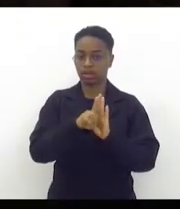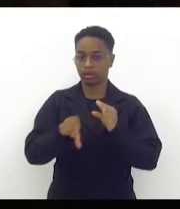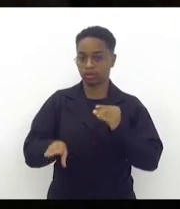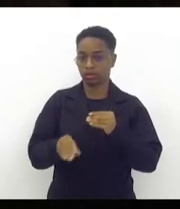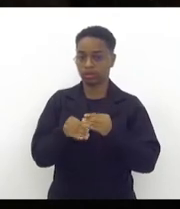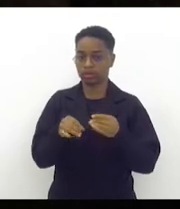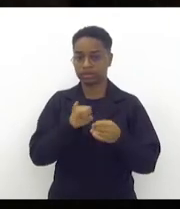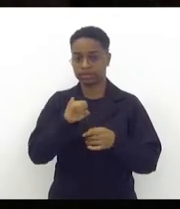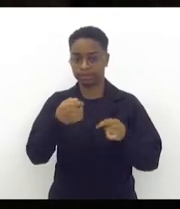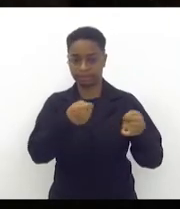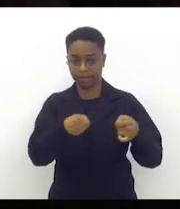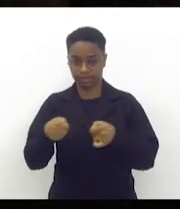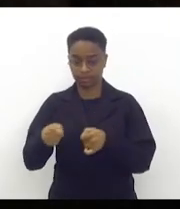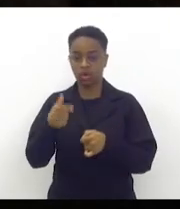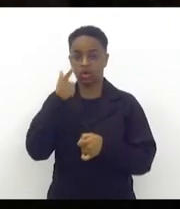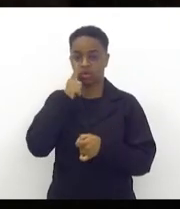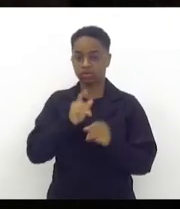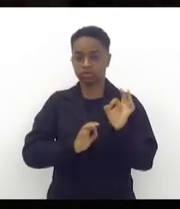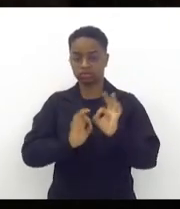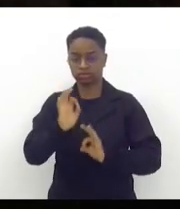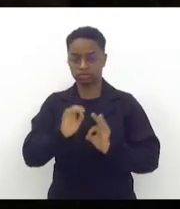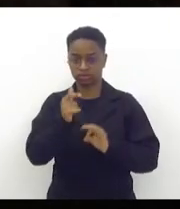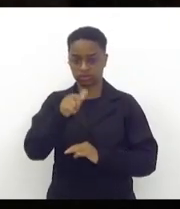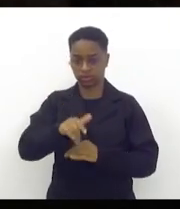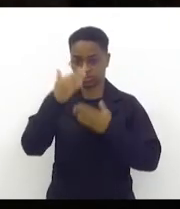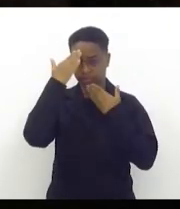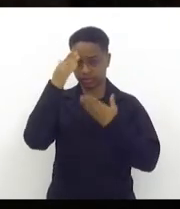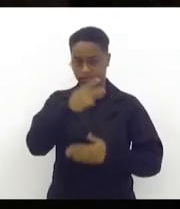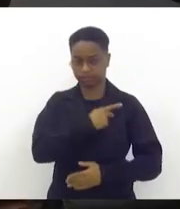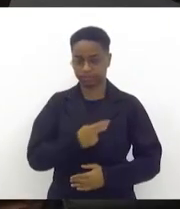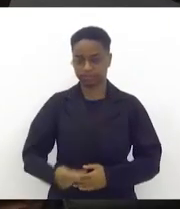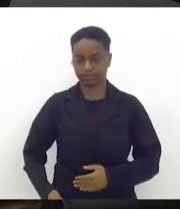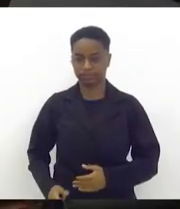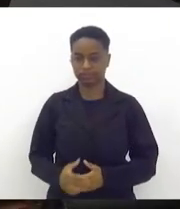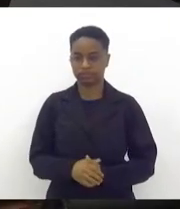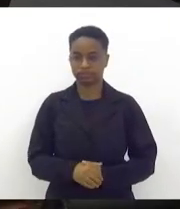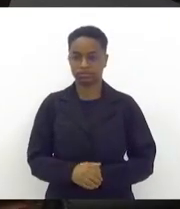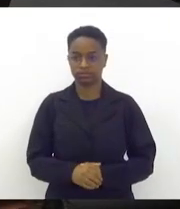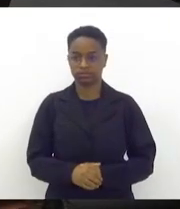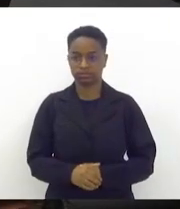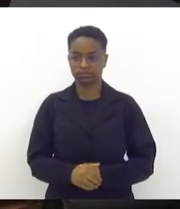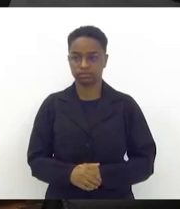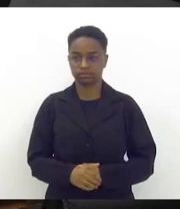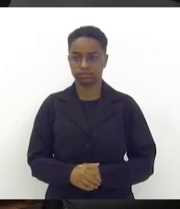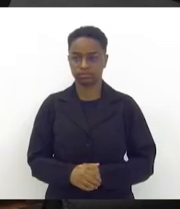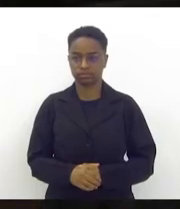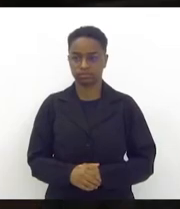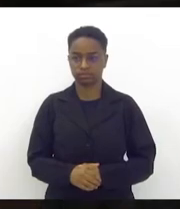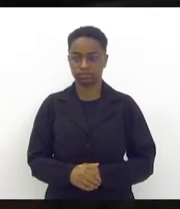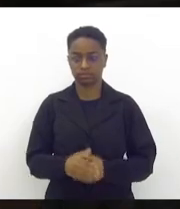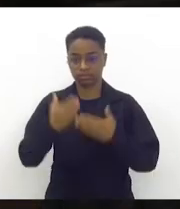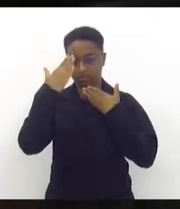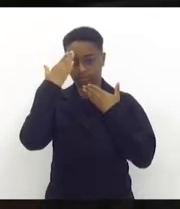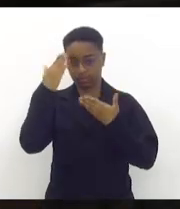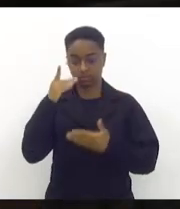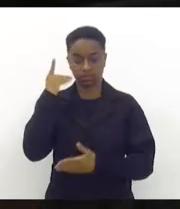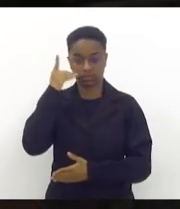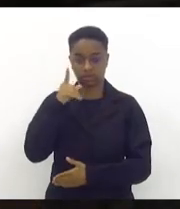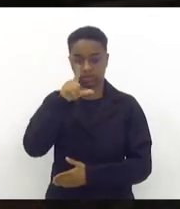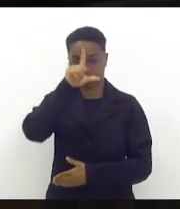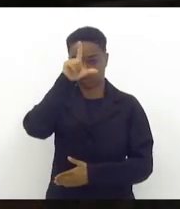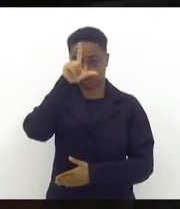necessárias a regulamento. Muito obrigado, senhora presidente. Doutor Serginho. Obrigado, deputado Luiz